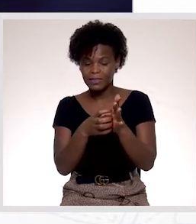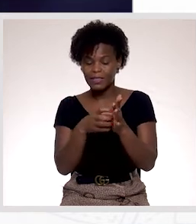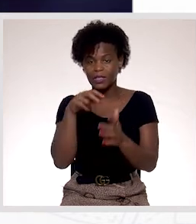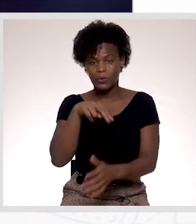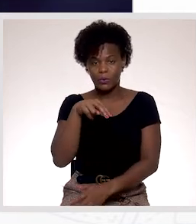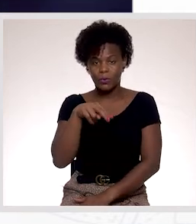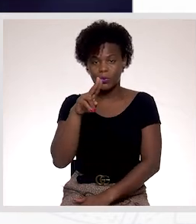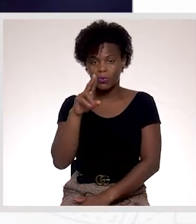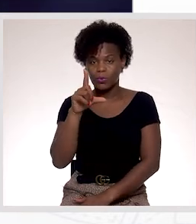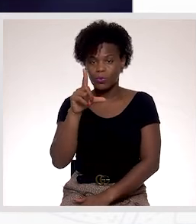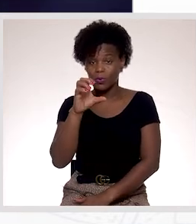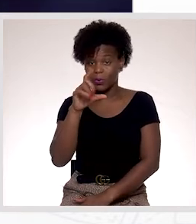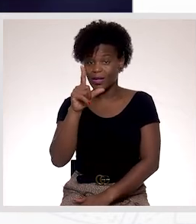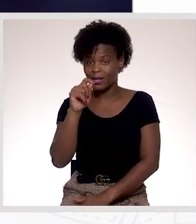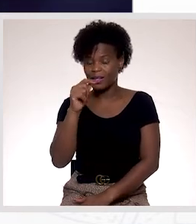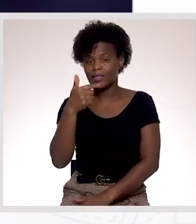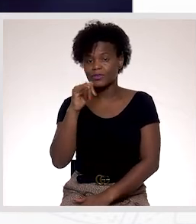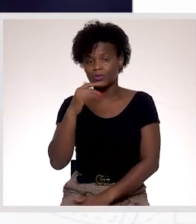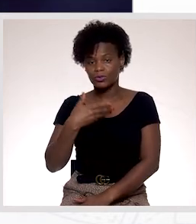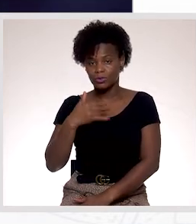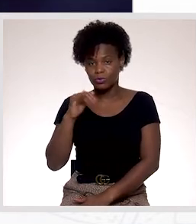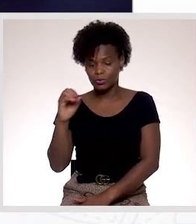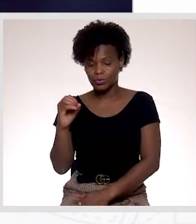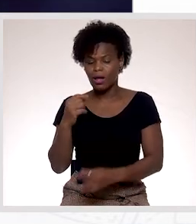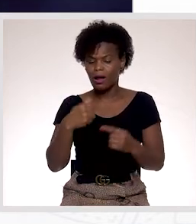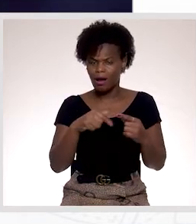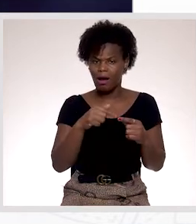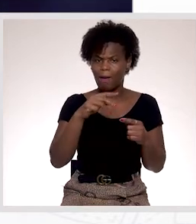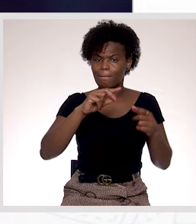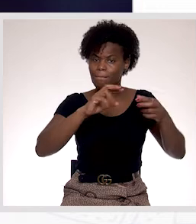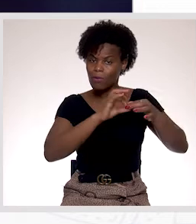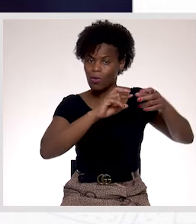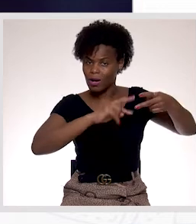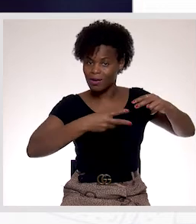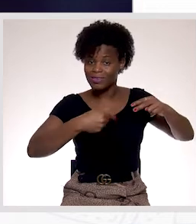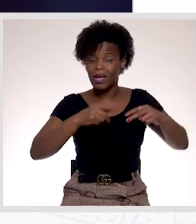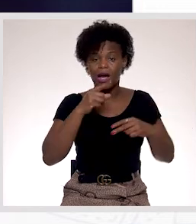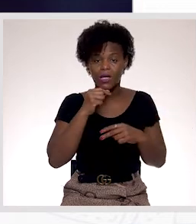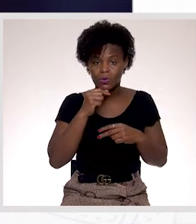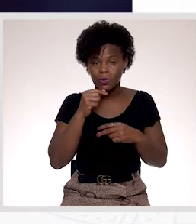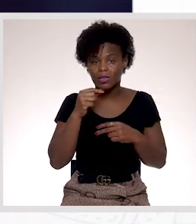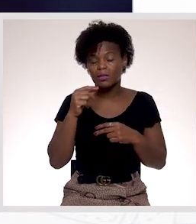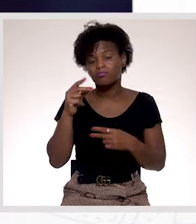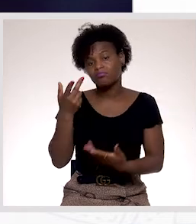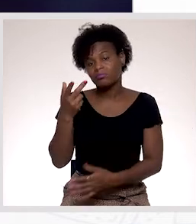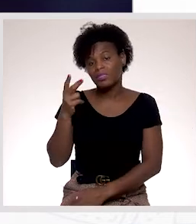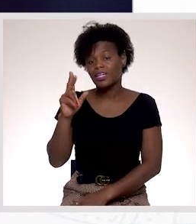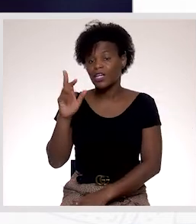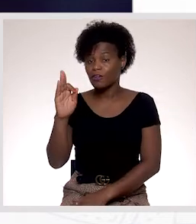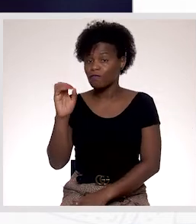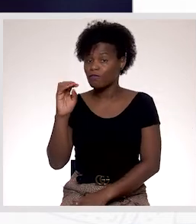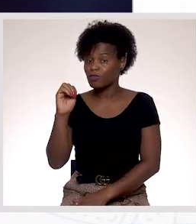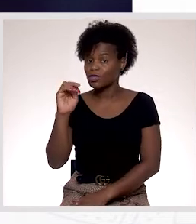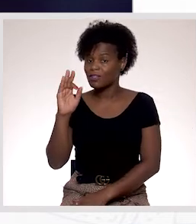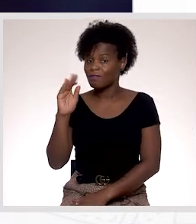Os nucleotídeos são moléculas que consistem de um açúcar, desoxirribose e um fosfato, e uma das 4